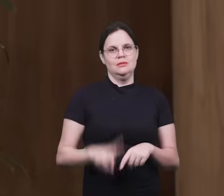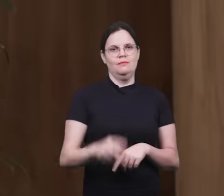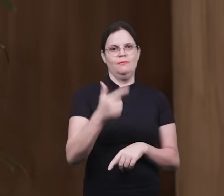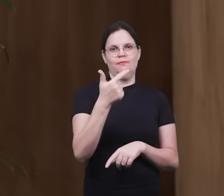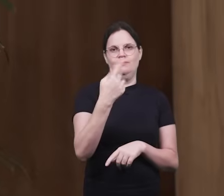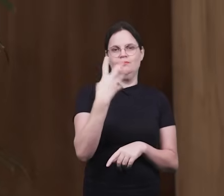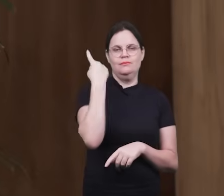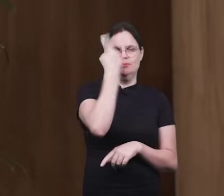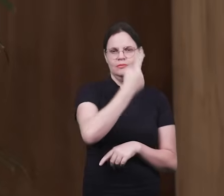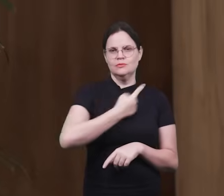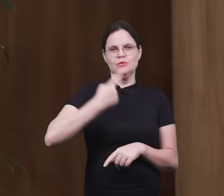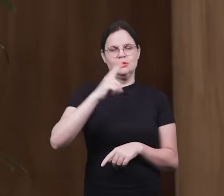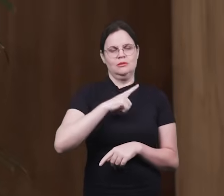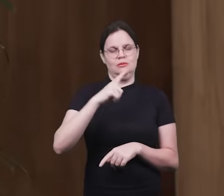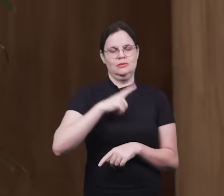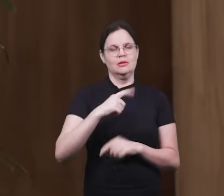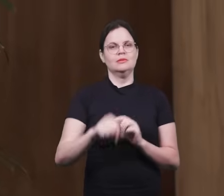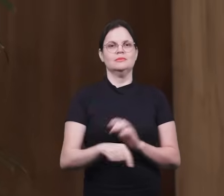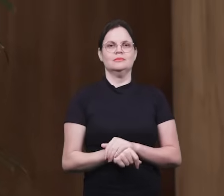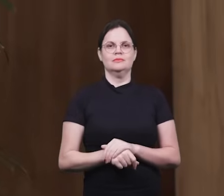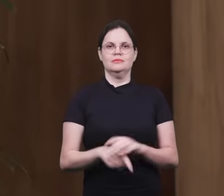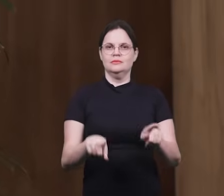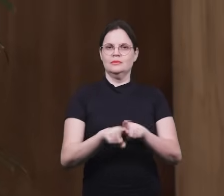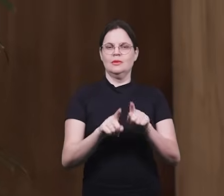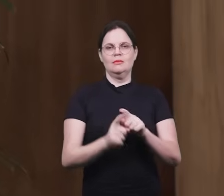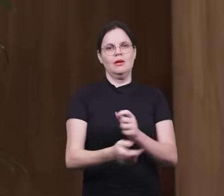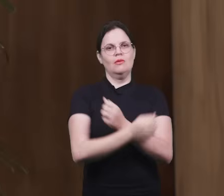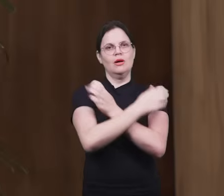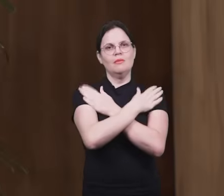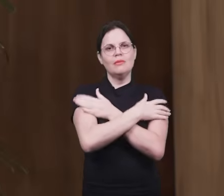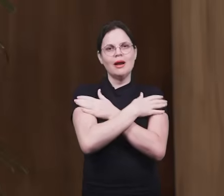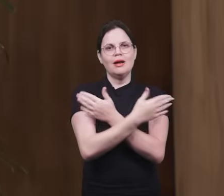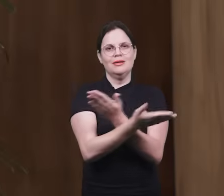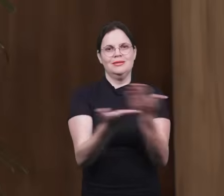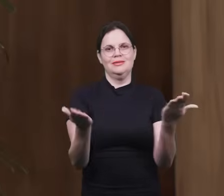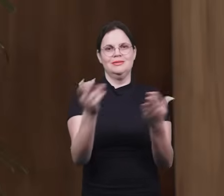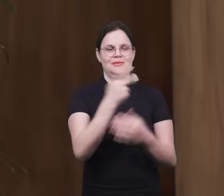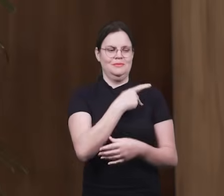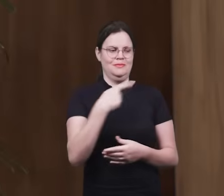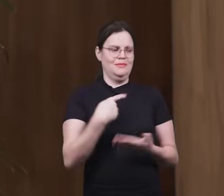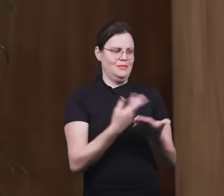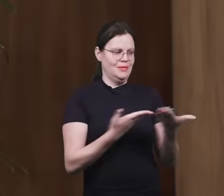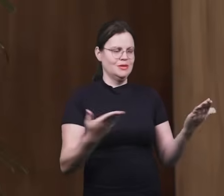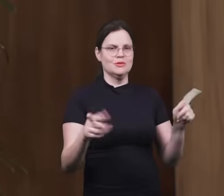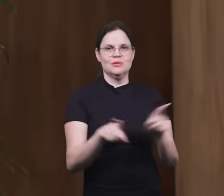ar a todo tempo. E queremos deixar aqui um abraço fraternal aos pastores que